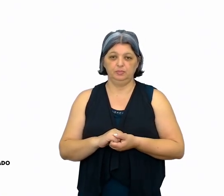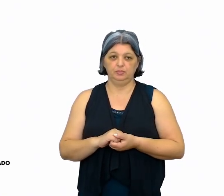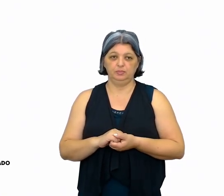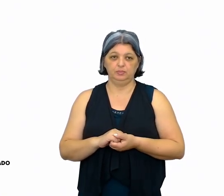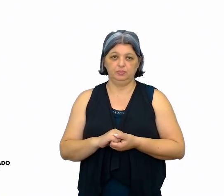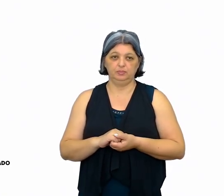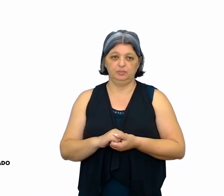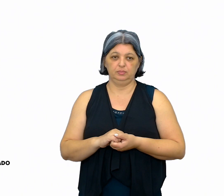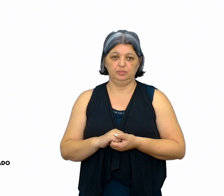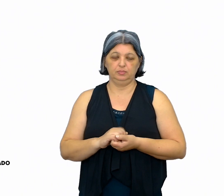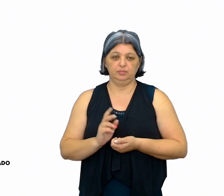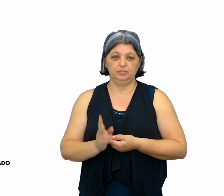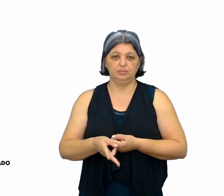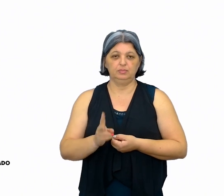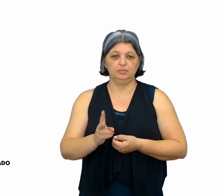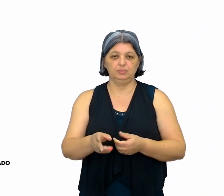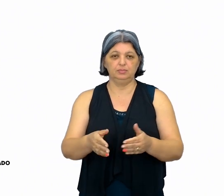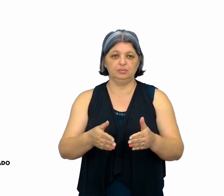Pode passar, por favor.